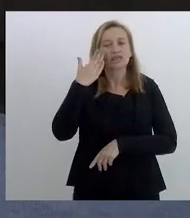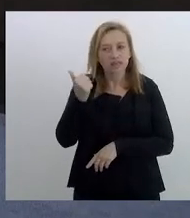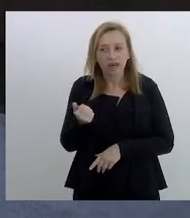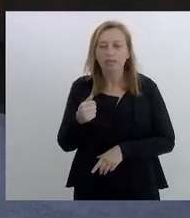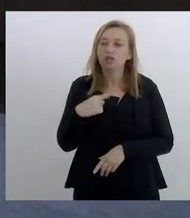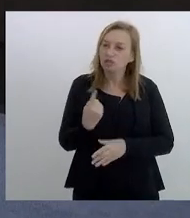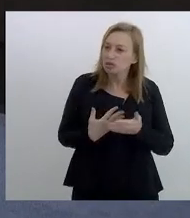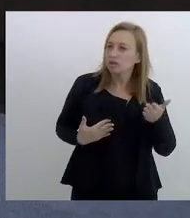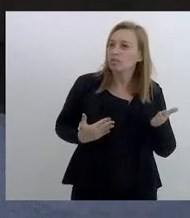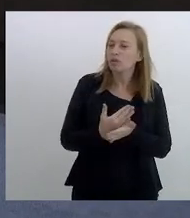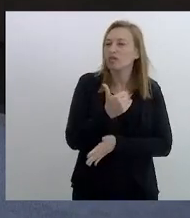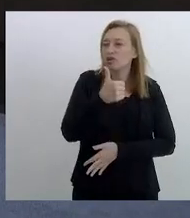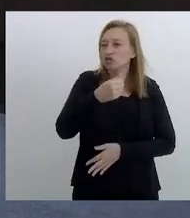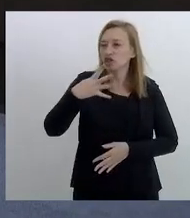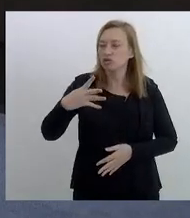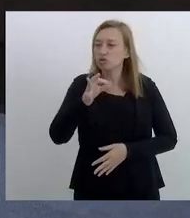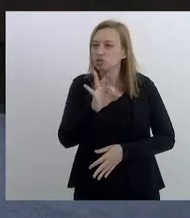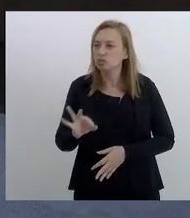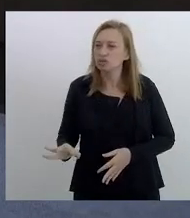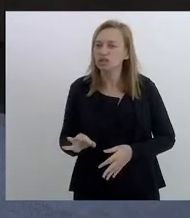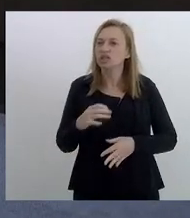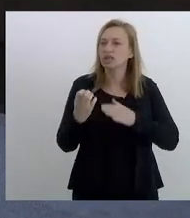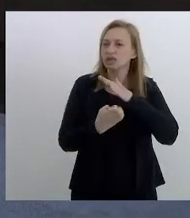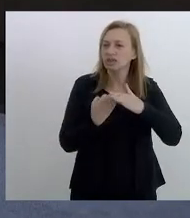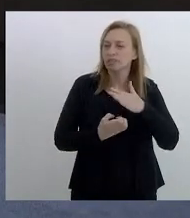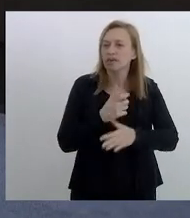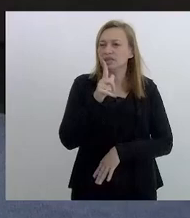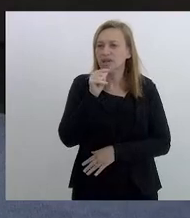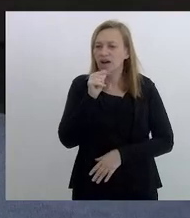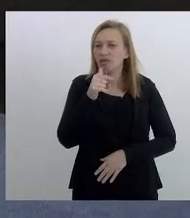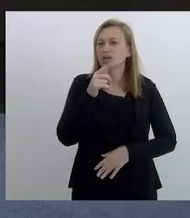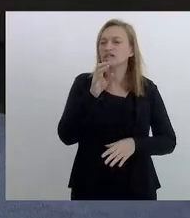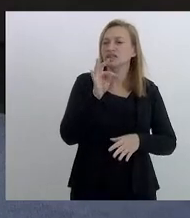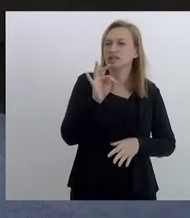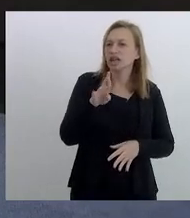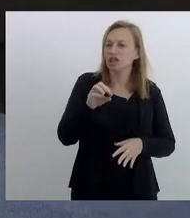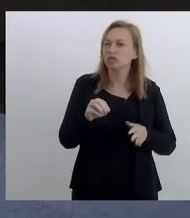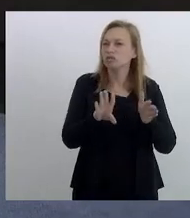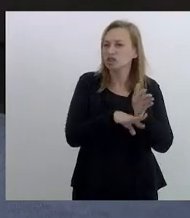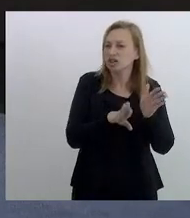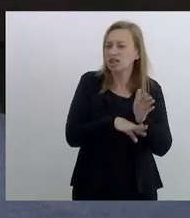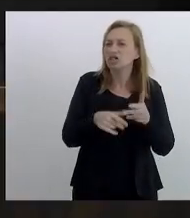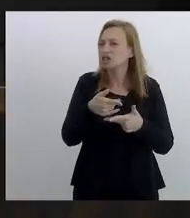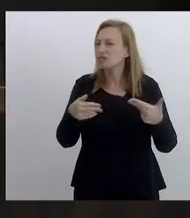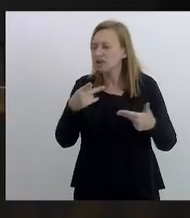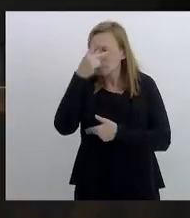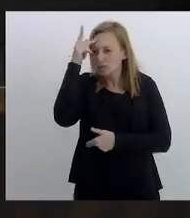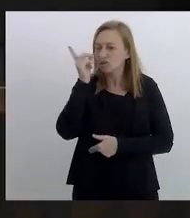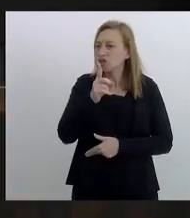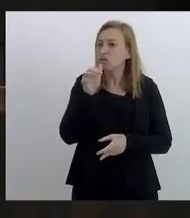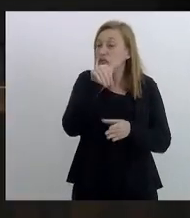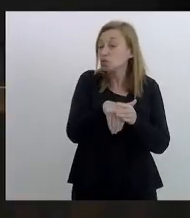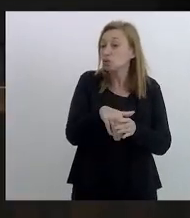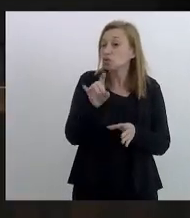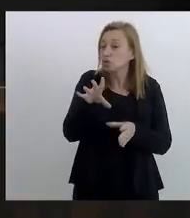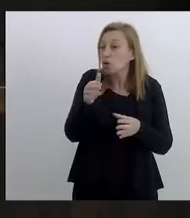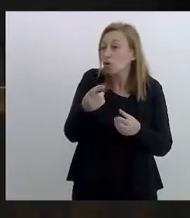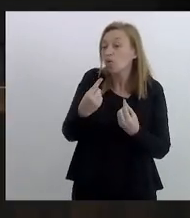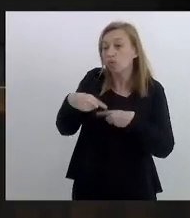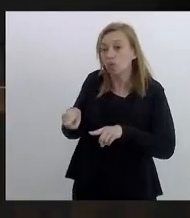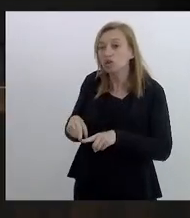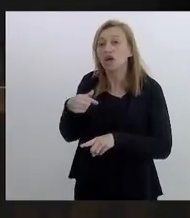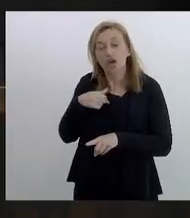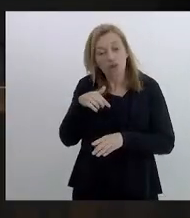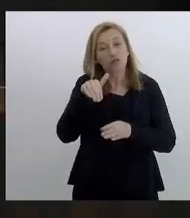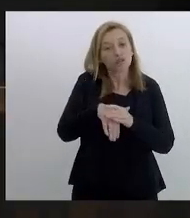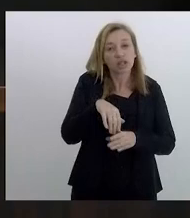gente aprovar aqueles 14%, venda SEDAI, teto de gasto. Tem muita gente aqui, como Vossa Excelência, que não votou, votou contra. Eu votei a